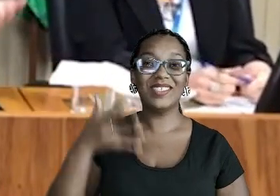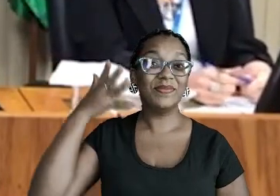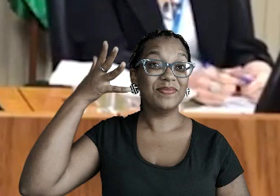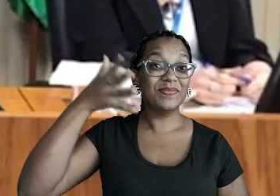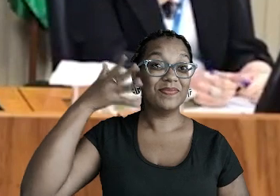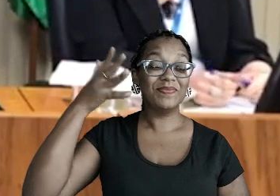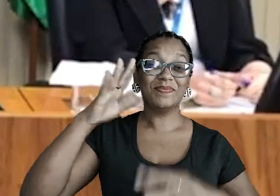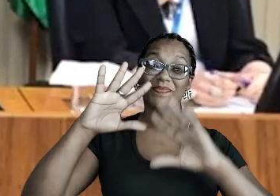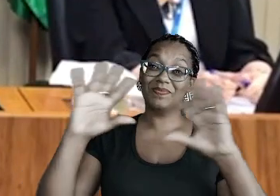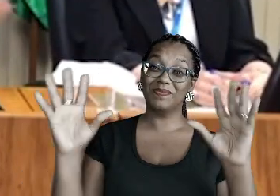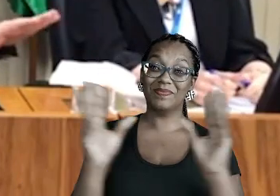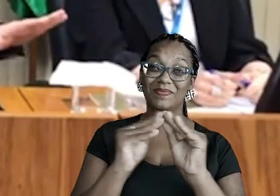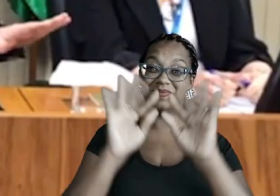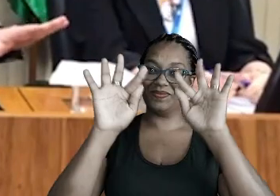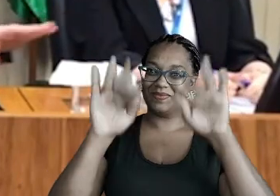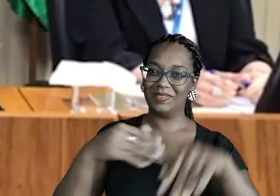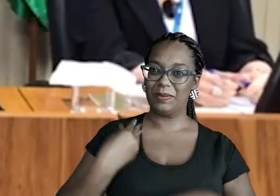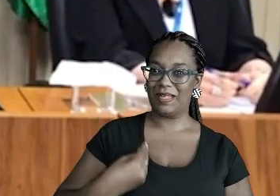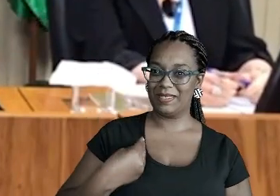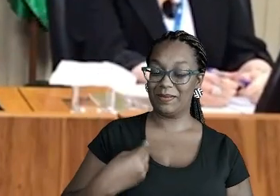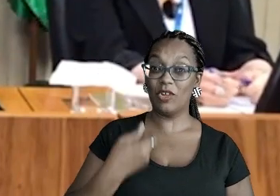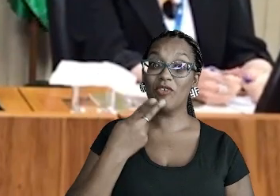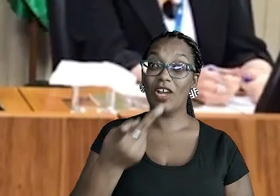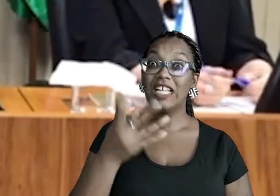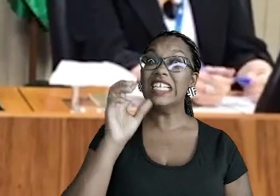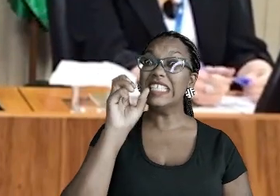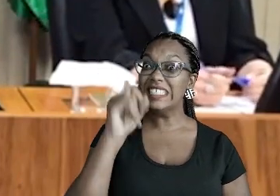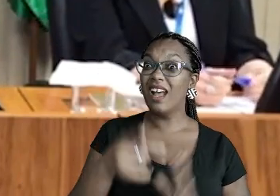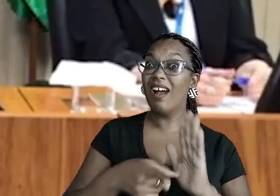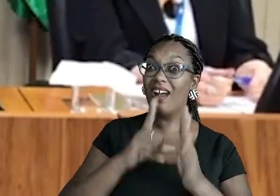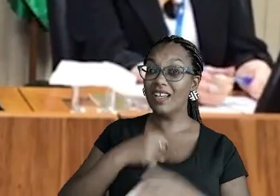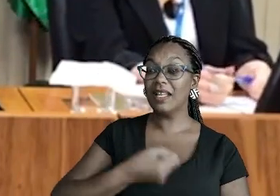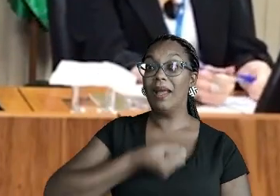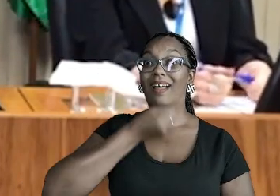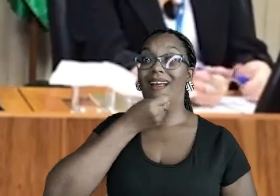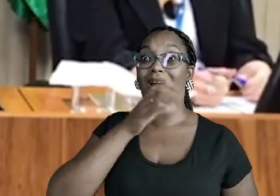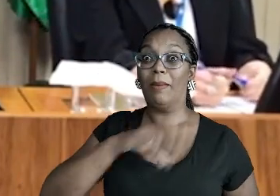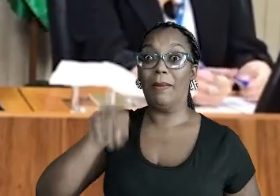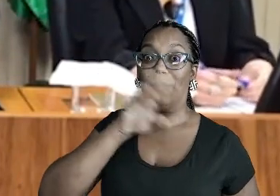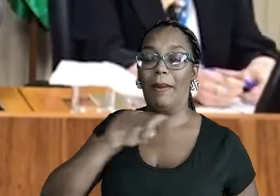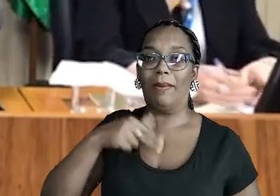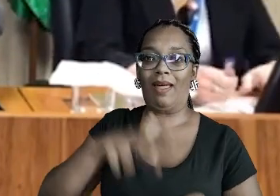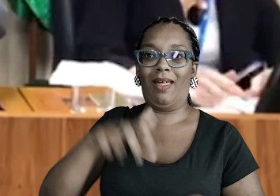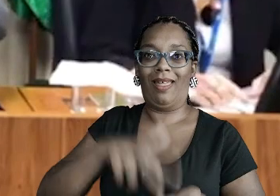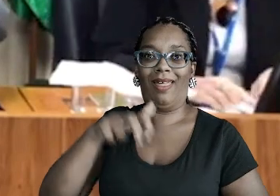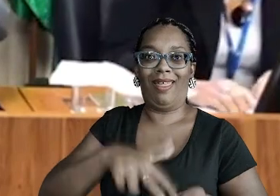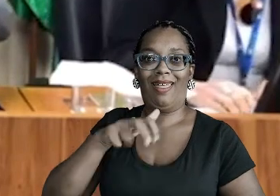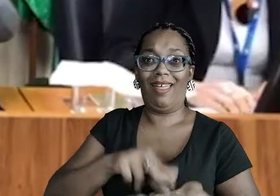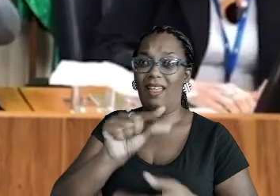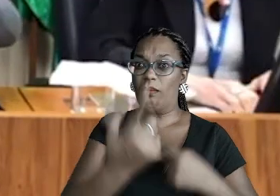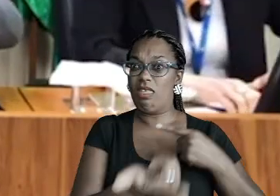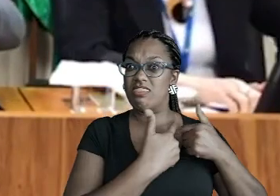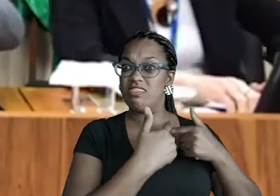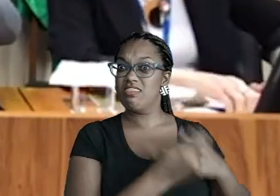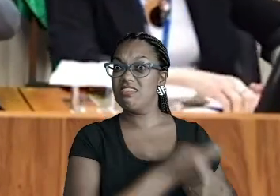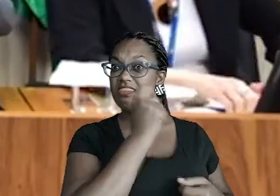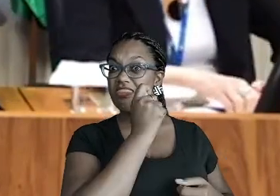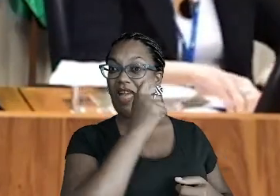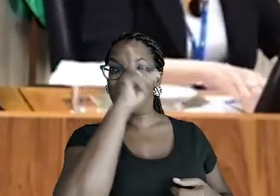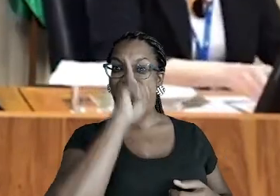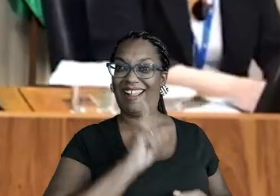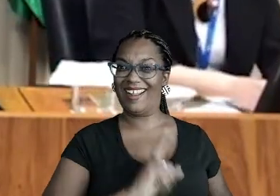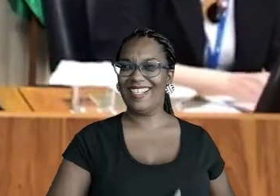prazer ser a minha participação que eu falei se eu pego o microfone entusiasmo daqui a pouco a Renata me dá um cartão